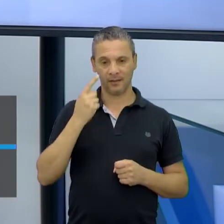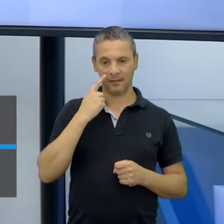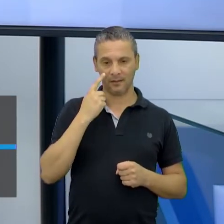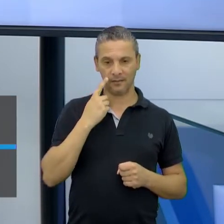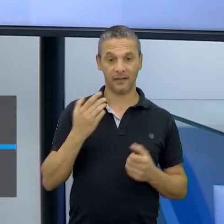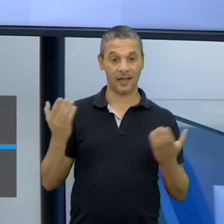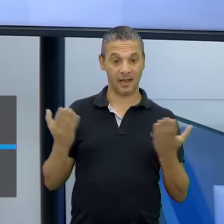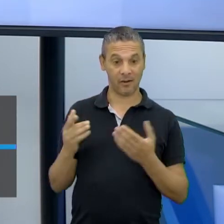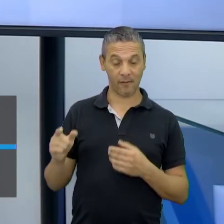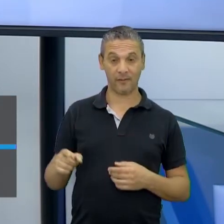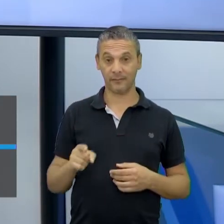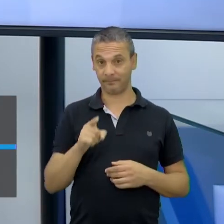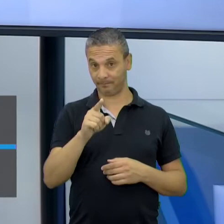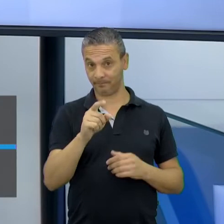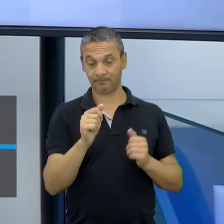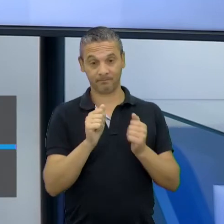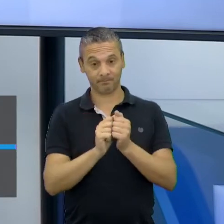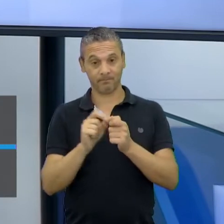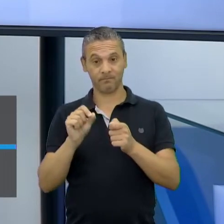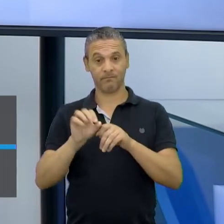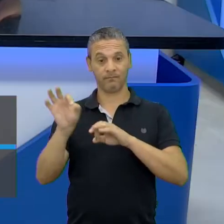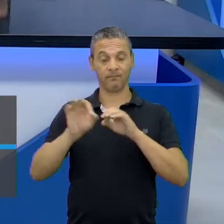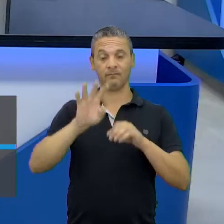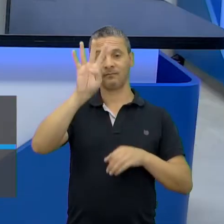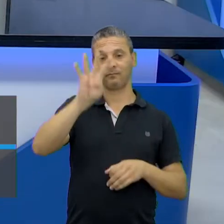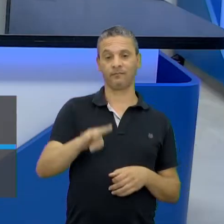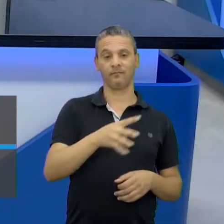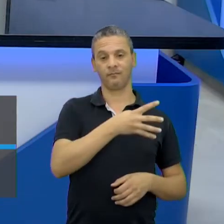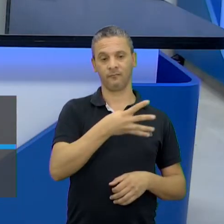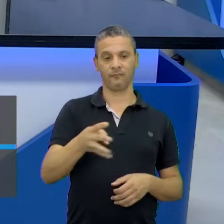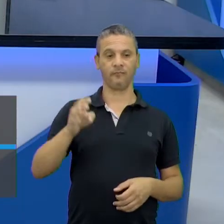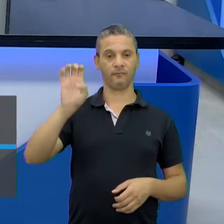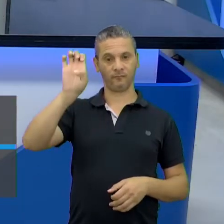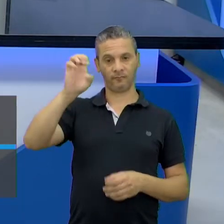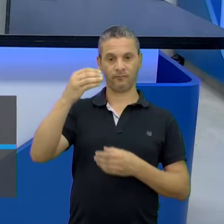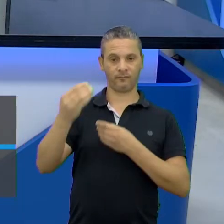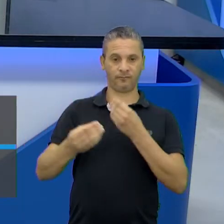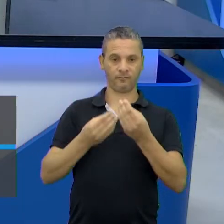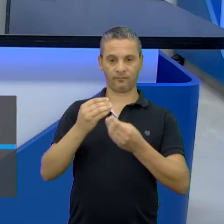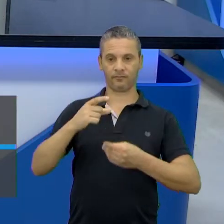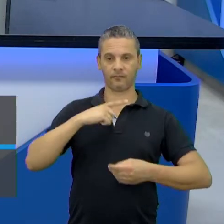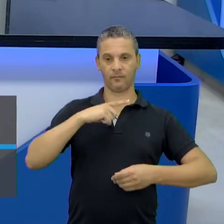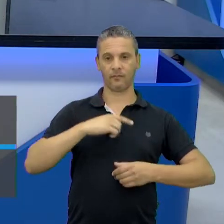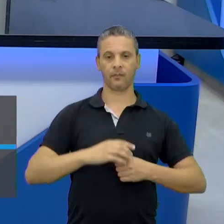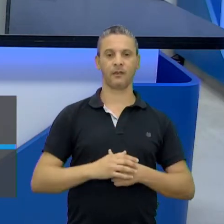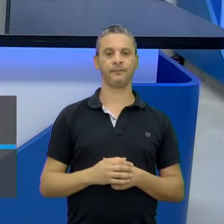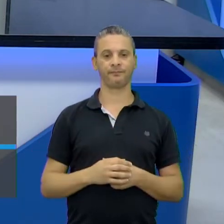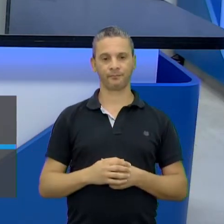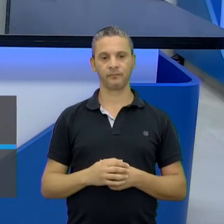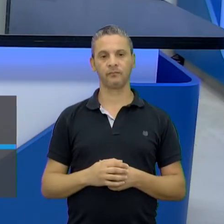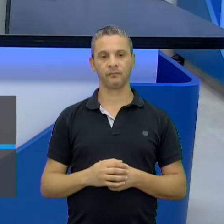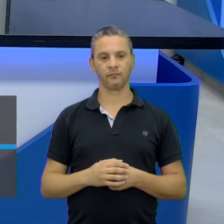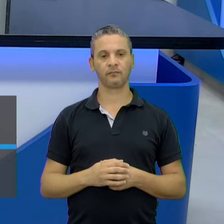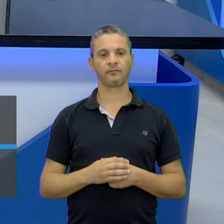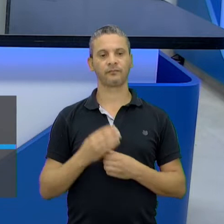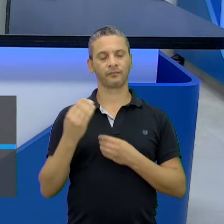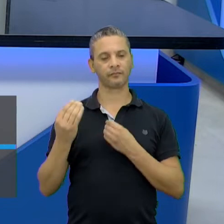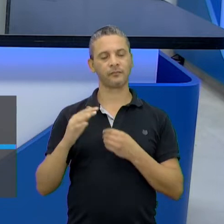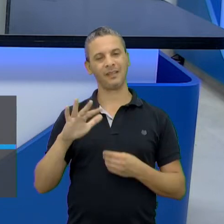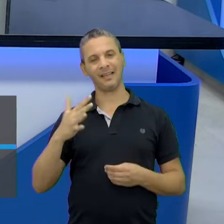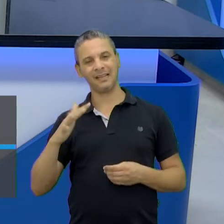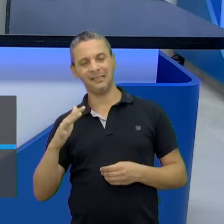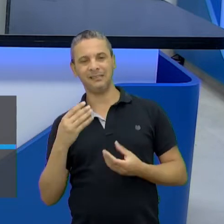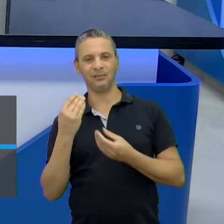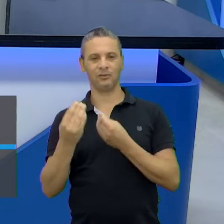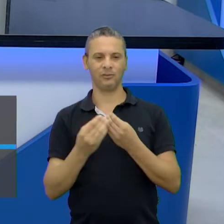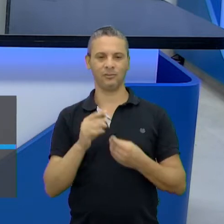pro Excel e aí vou mostrar para vocês como que é, tá bom? Então a planilha vai ficar mais ou